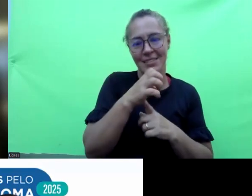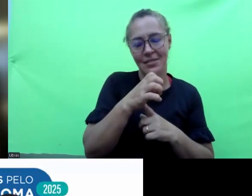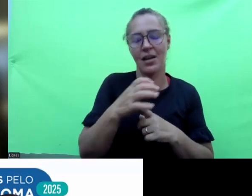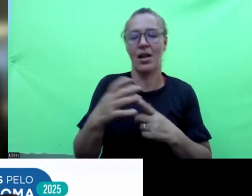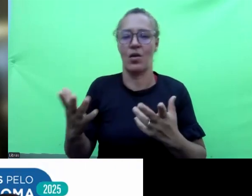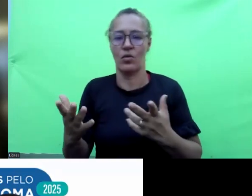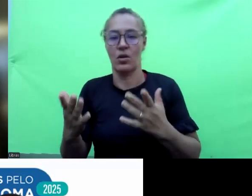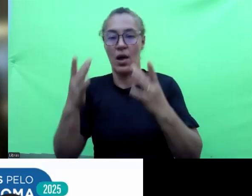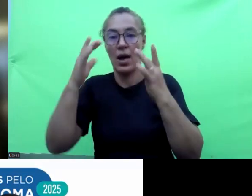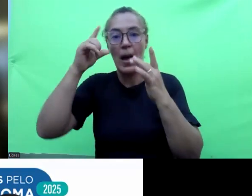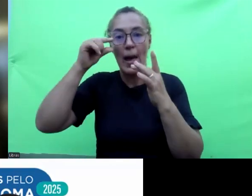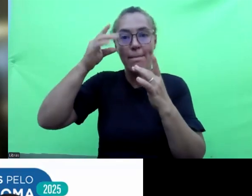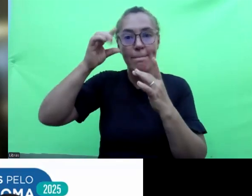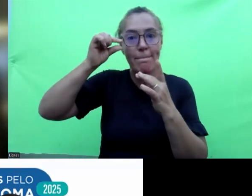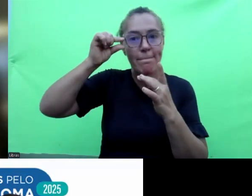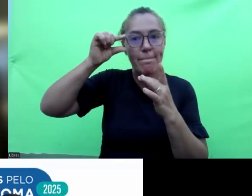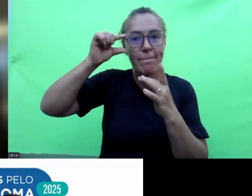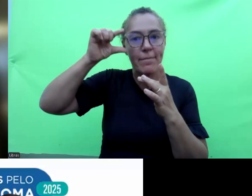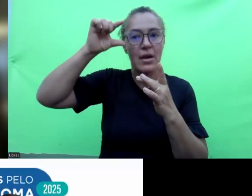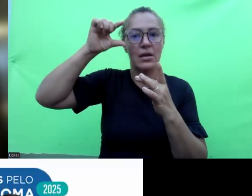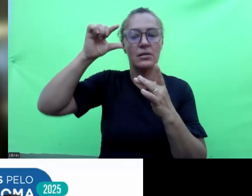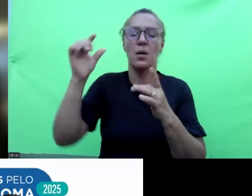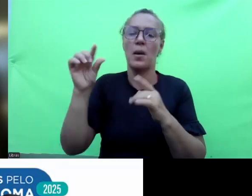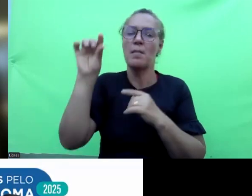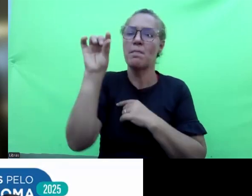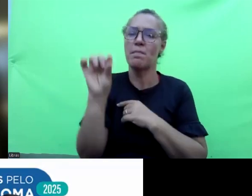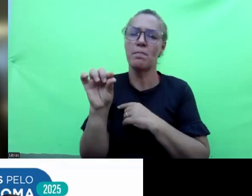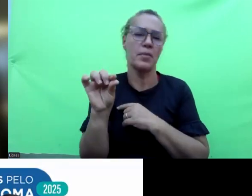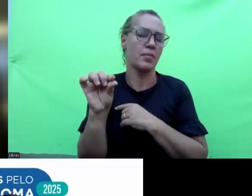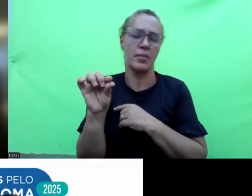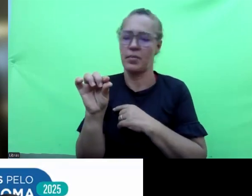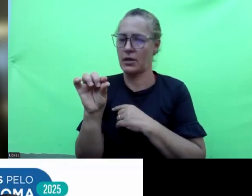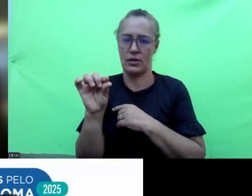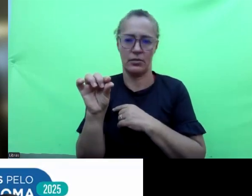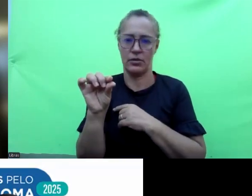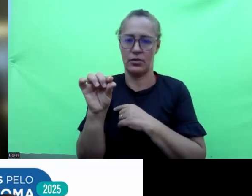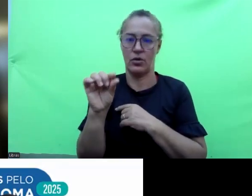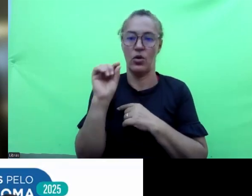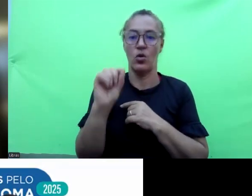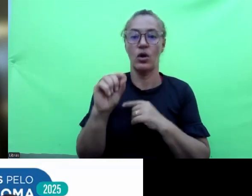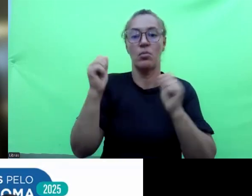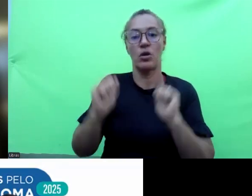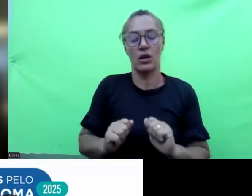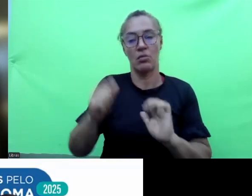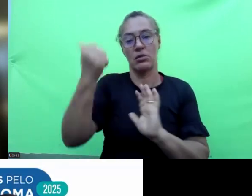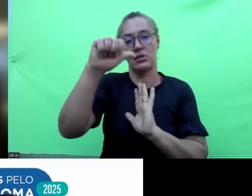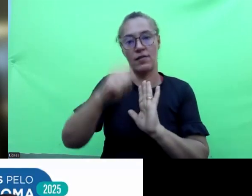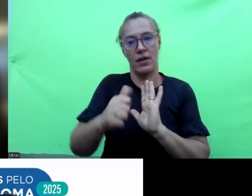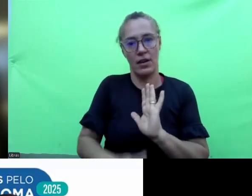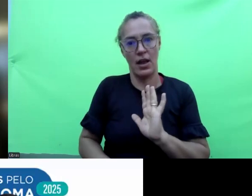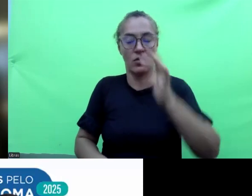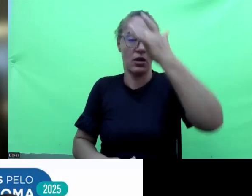a pressão do olho, o impacto é mínimo, né? É muito pequeno. O que é importante considerar é que quando a pessoa